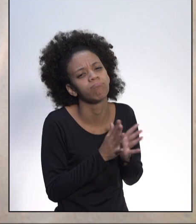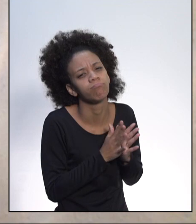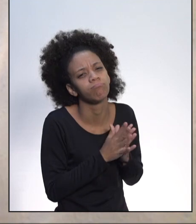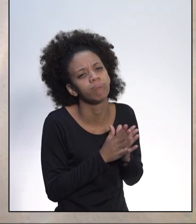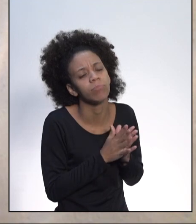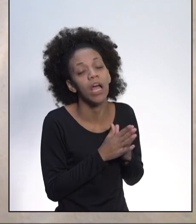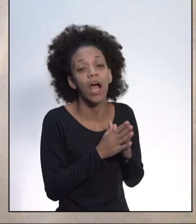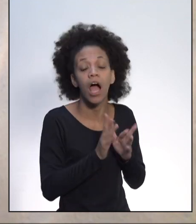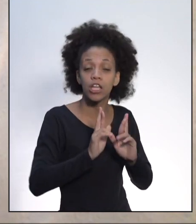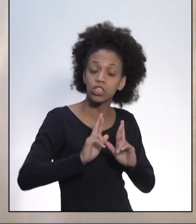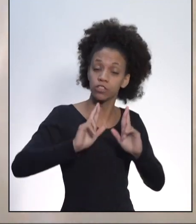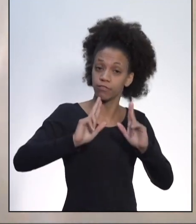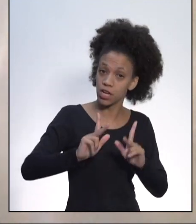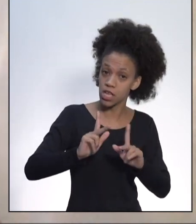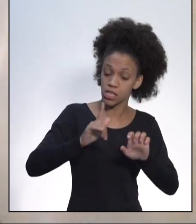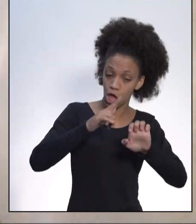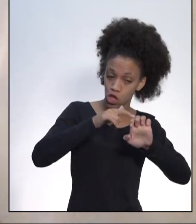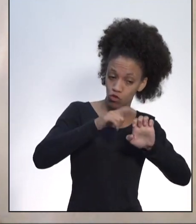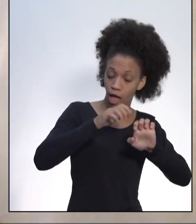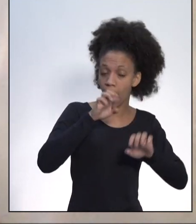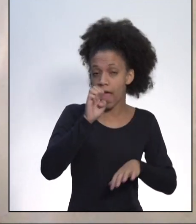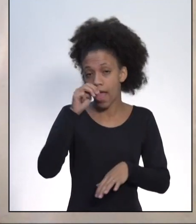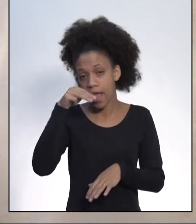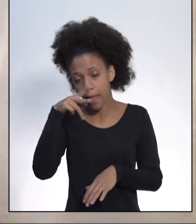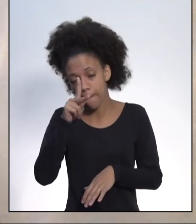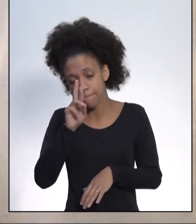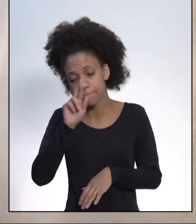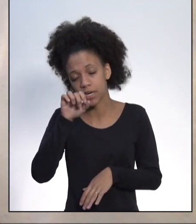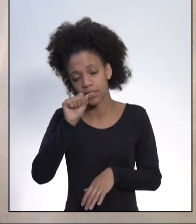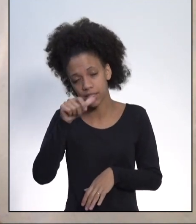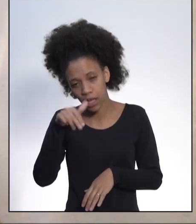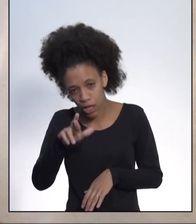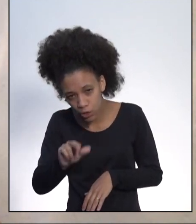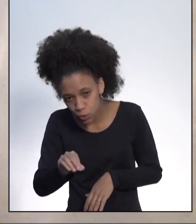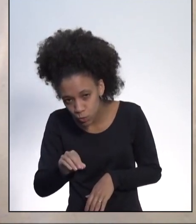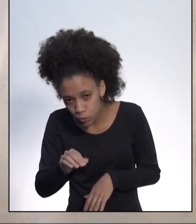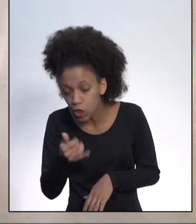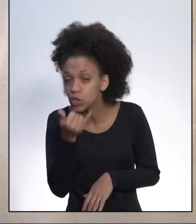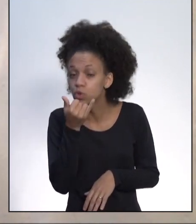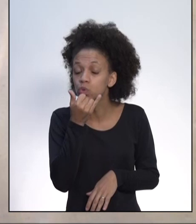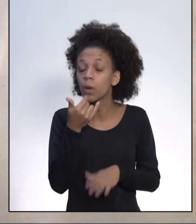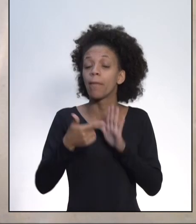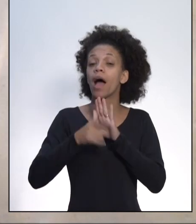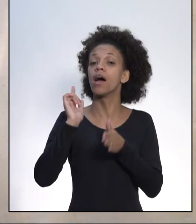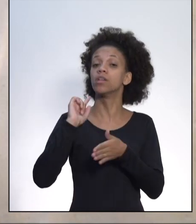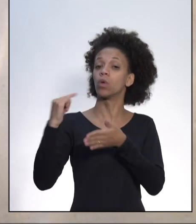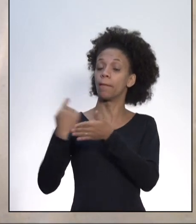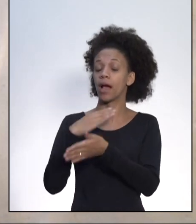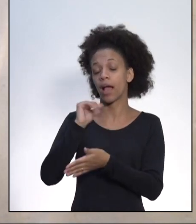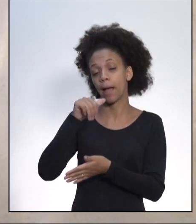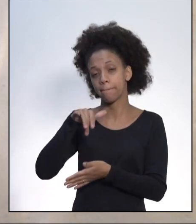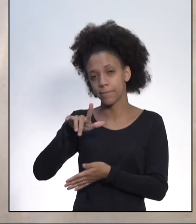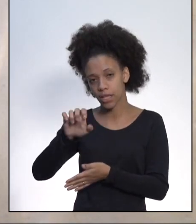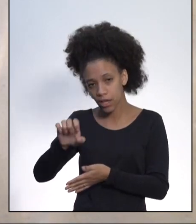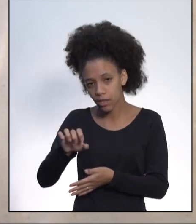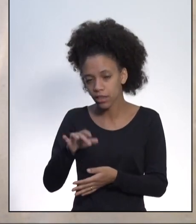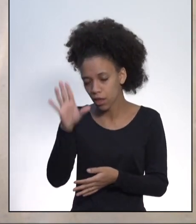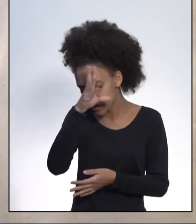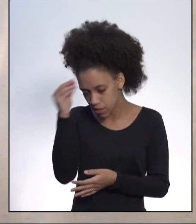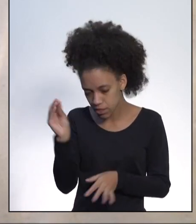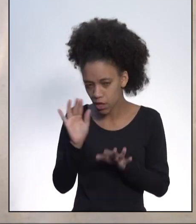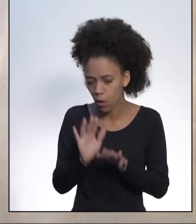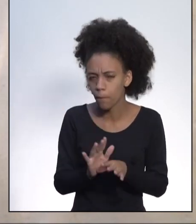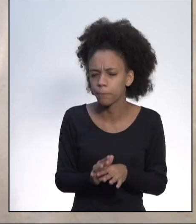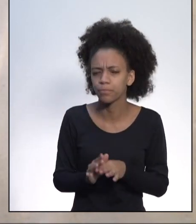a diferença entre empresário e empreendedor. Desculpe, tem uma pergunta antes da Camille, que eu esqueci aqui, que